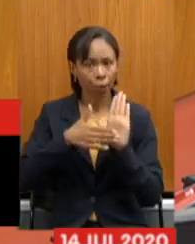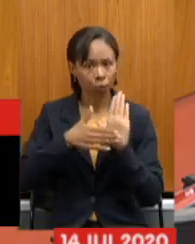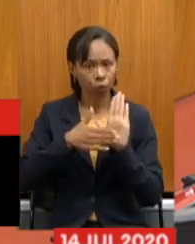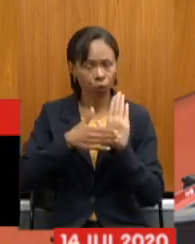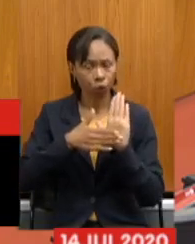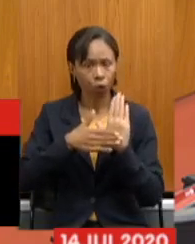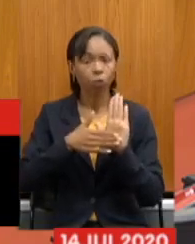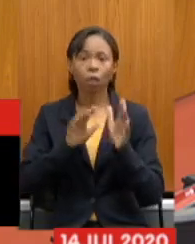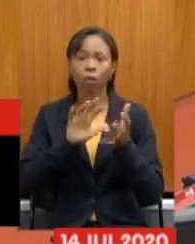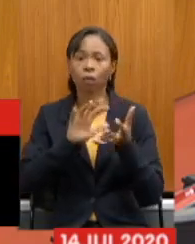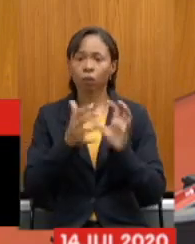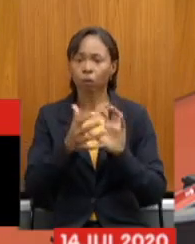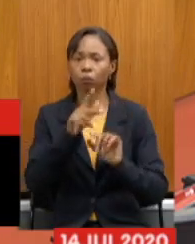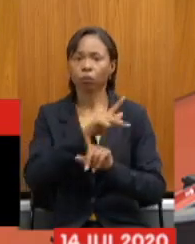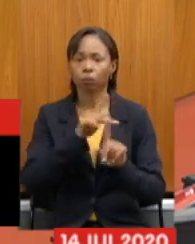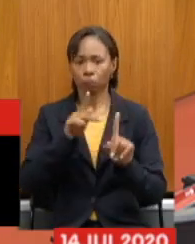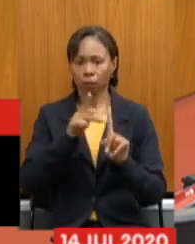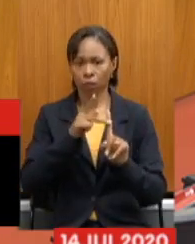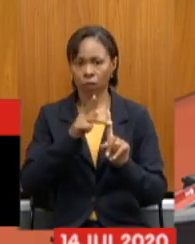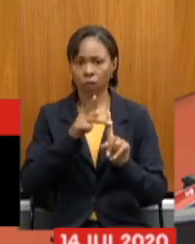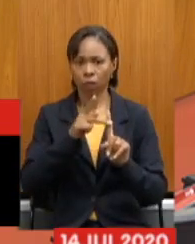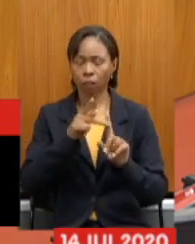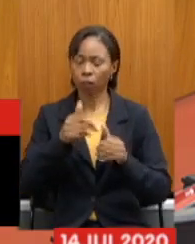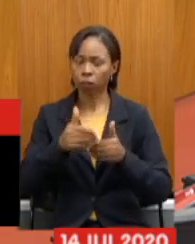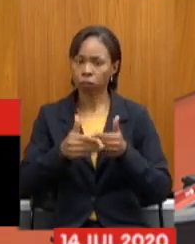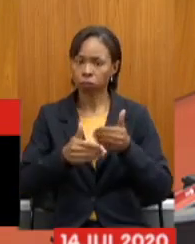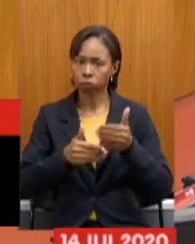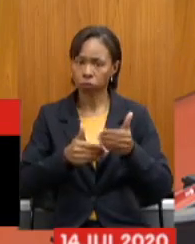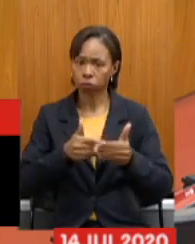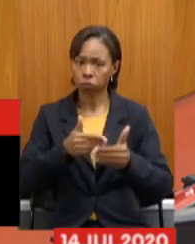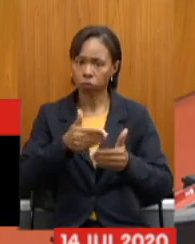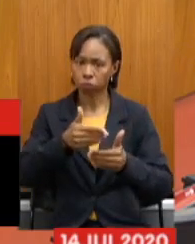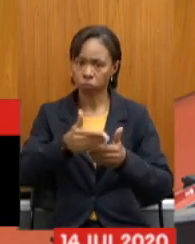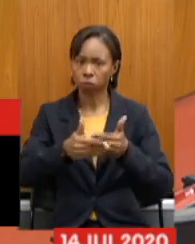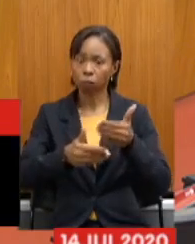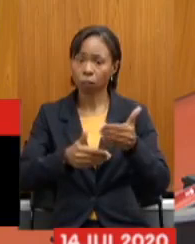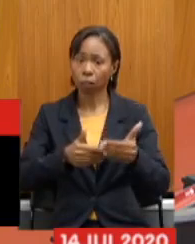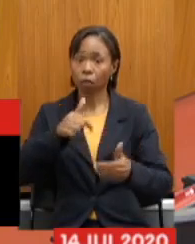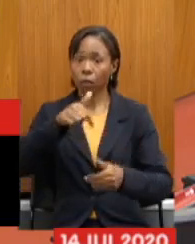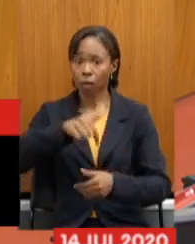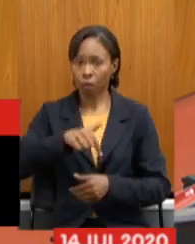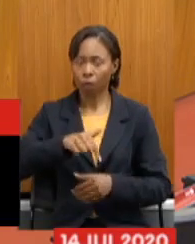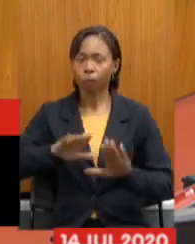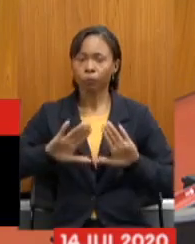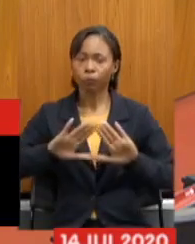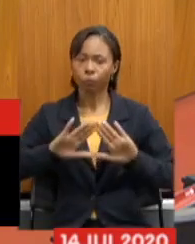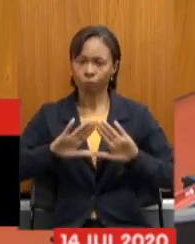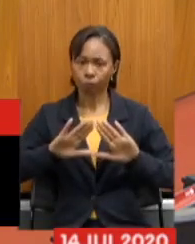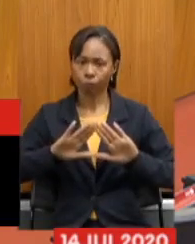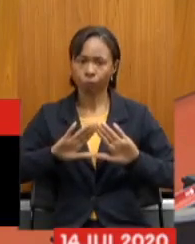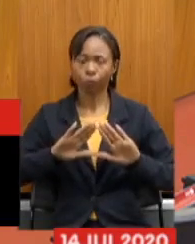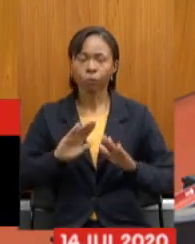da Previdência em tramitação neste Parlamento.